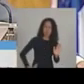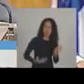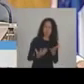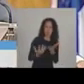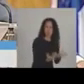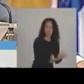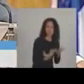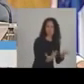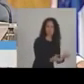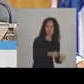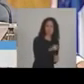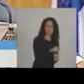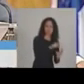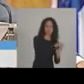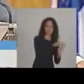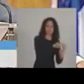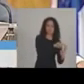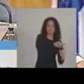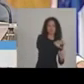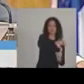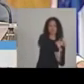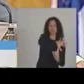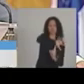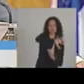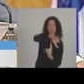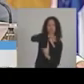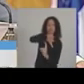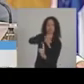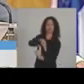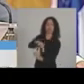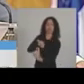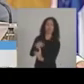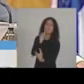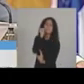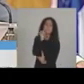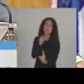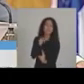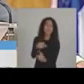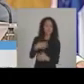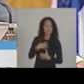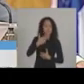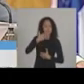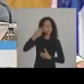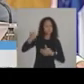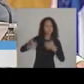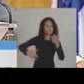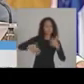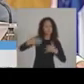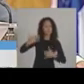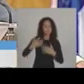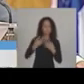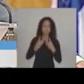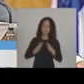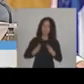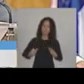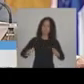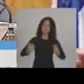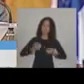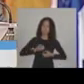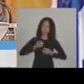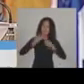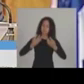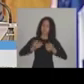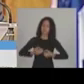e eu esperando a foto tá aquela mulher que pela forma de falar que pela delicadeza e se